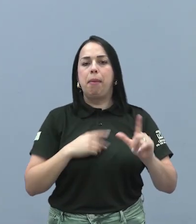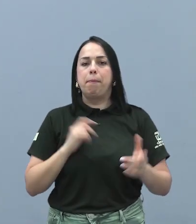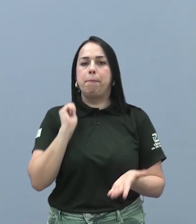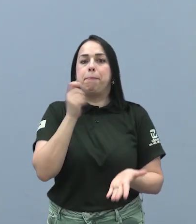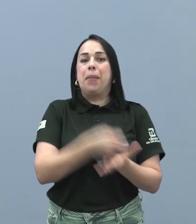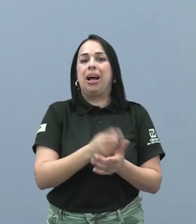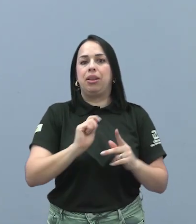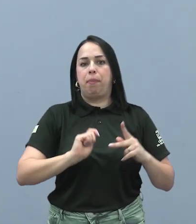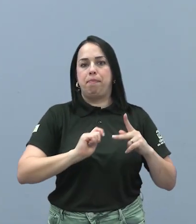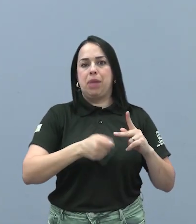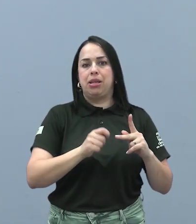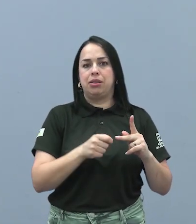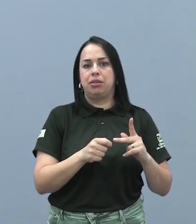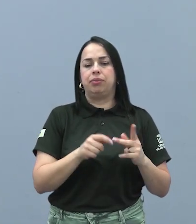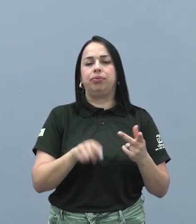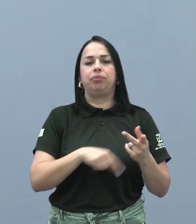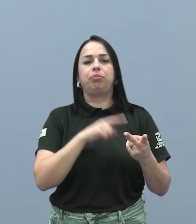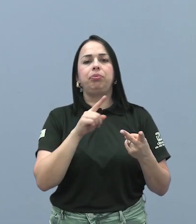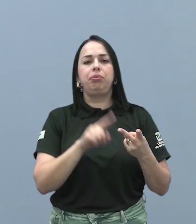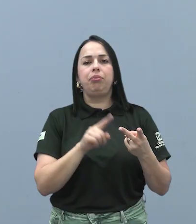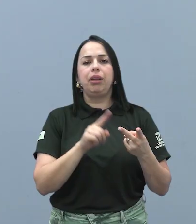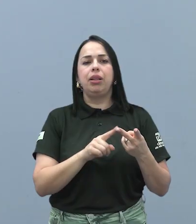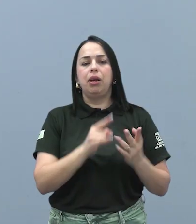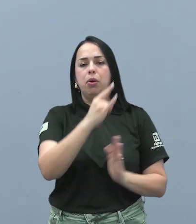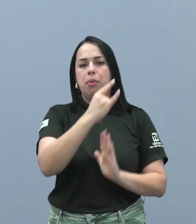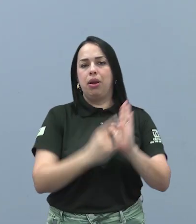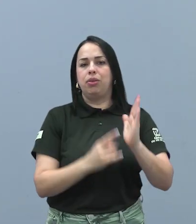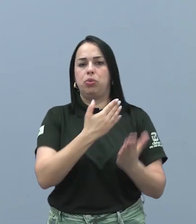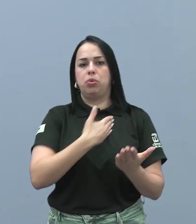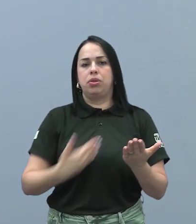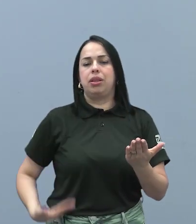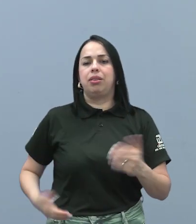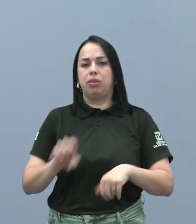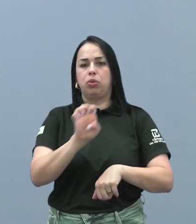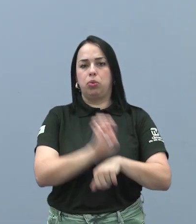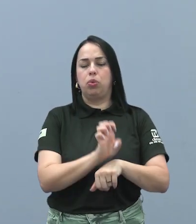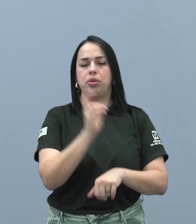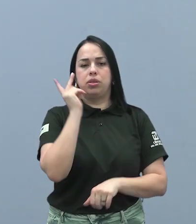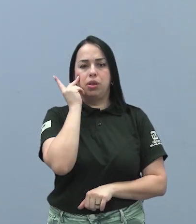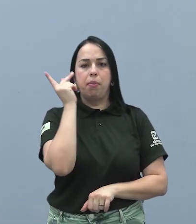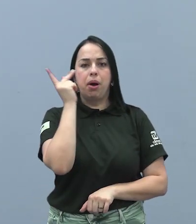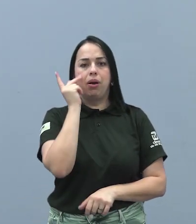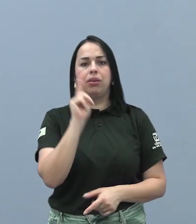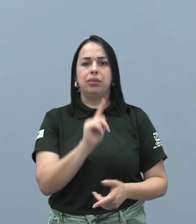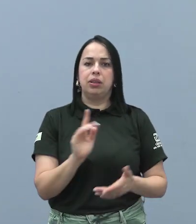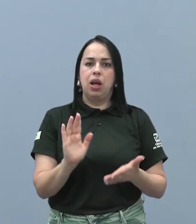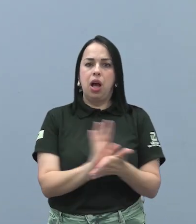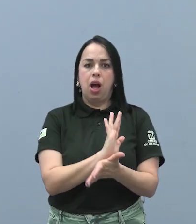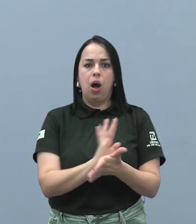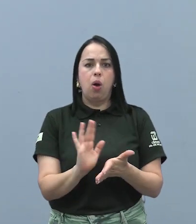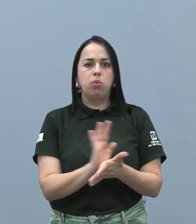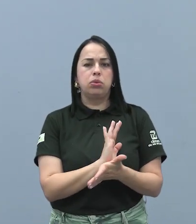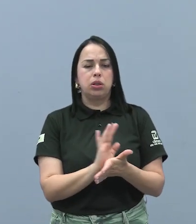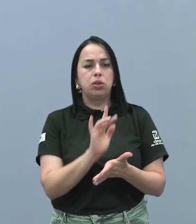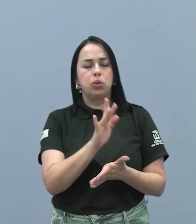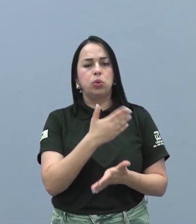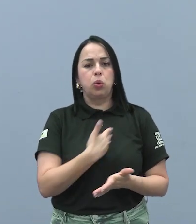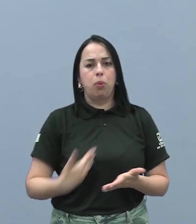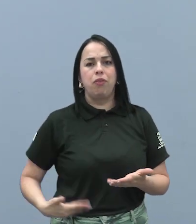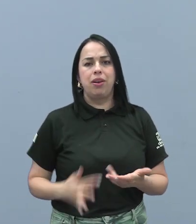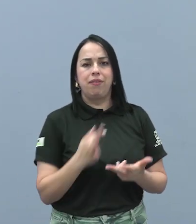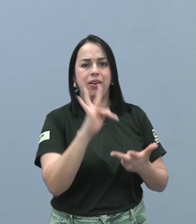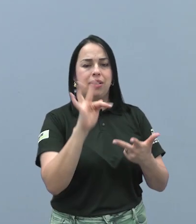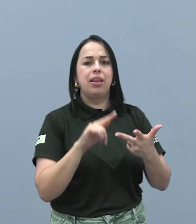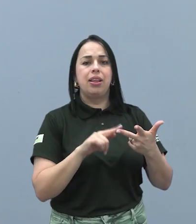Pix. Então, tanto o DARI, que é do Estado de São Paulo, quanto muitos documentos